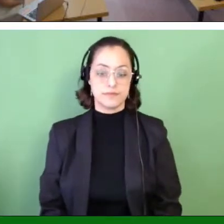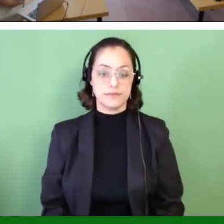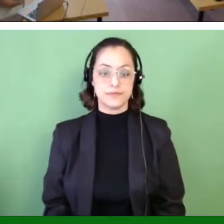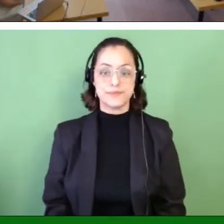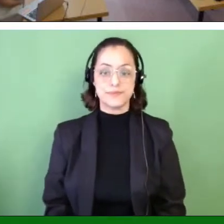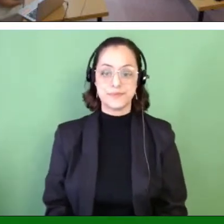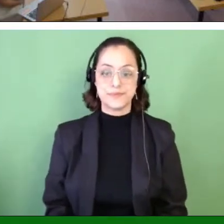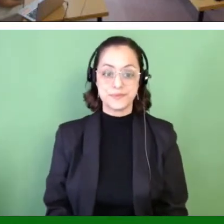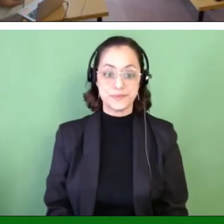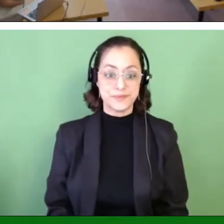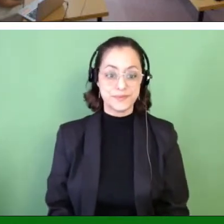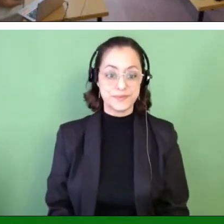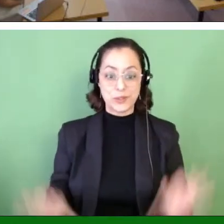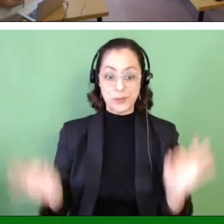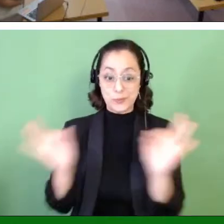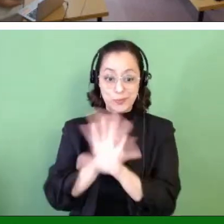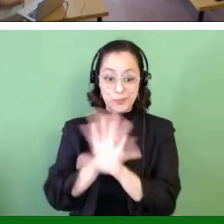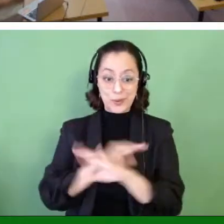Cristos.